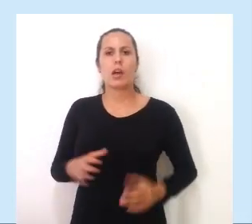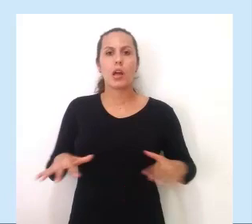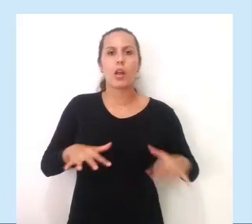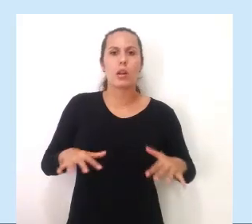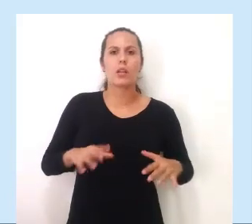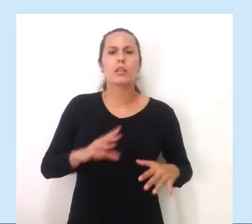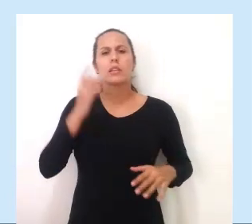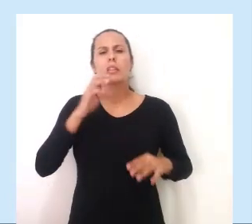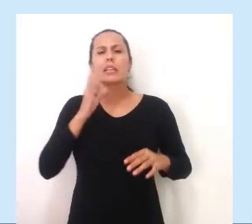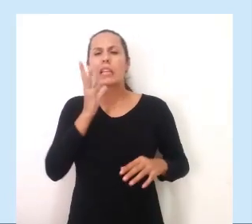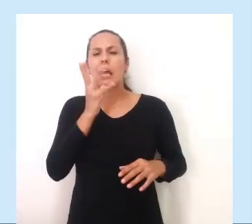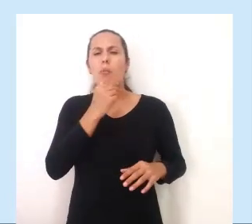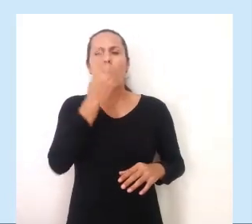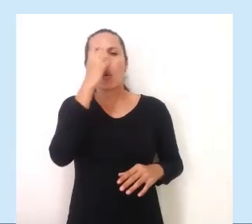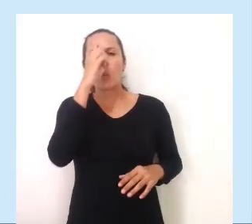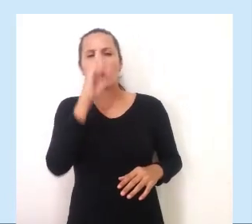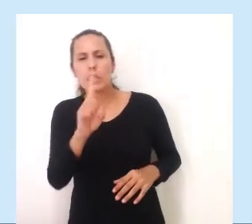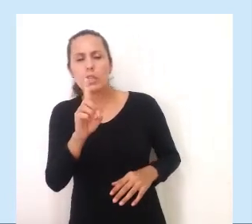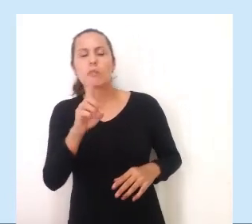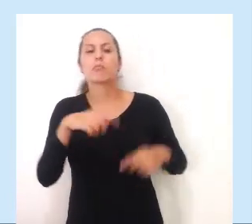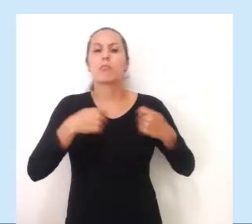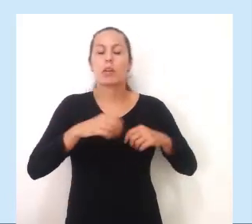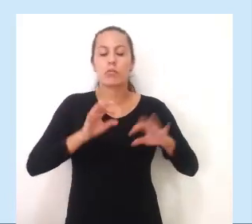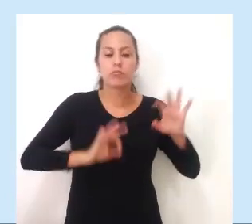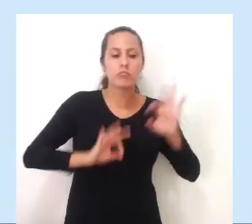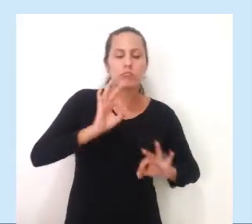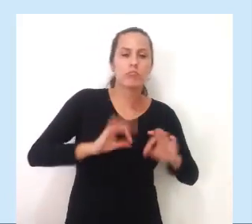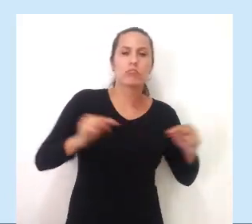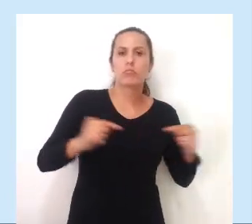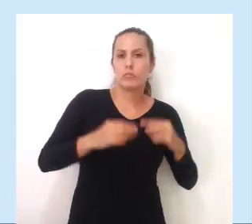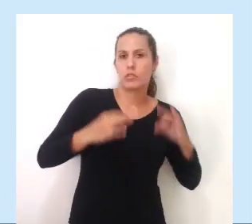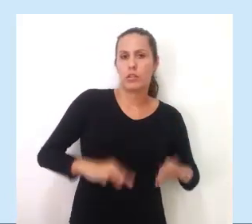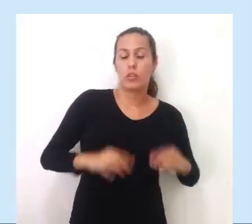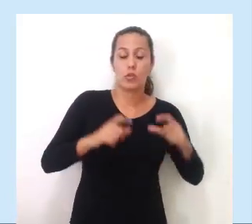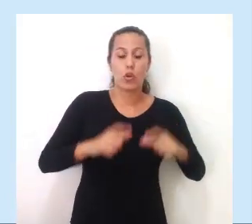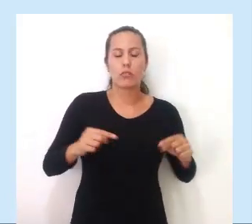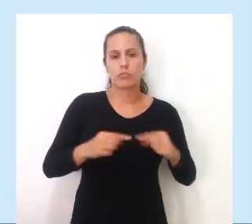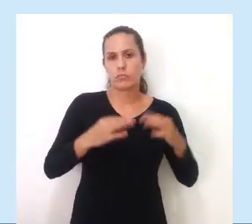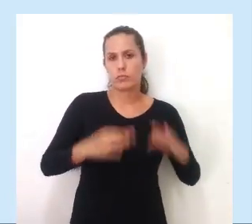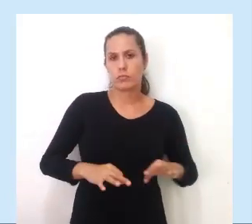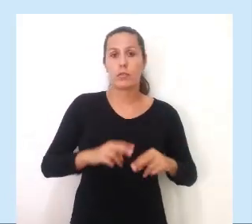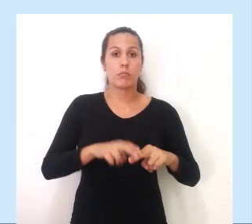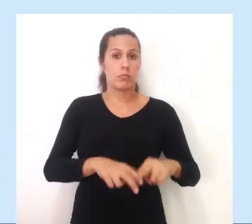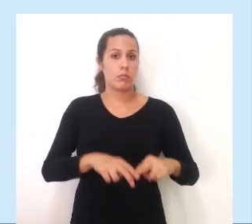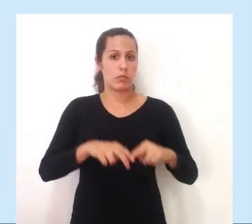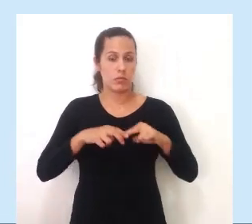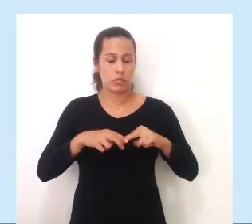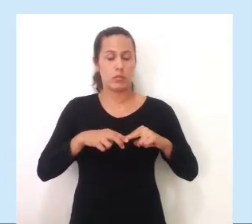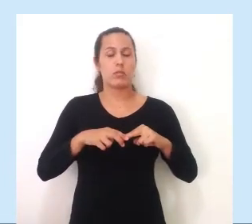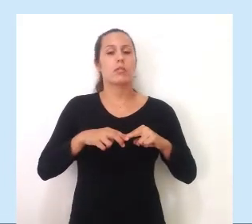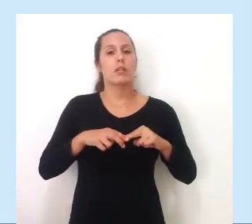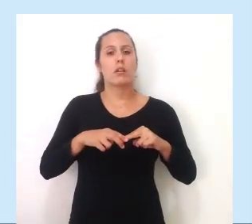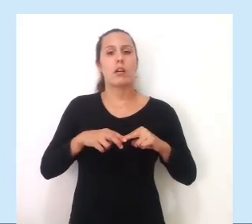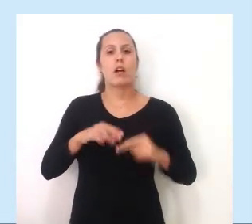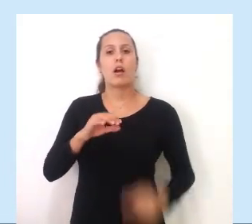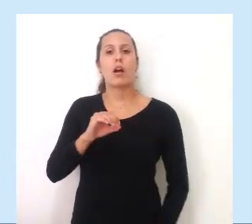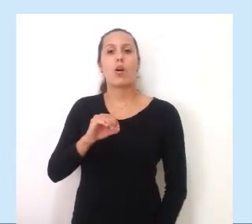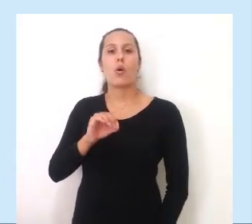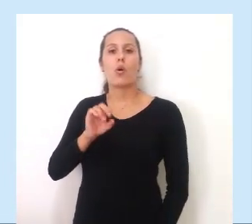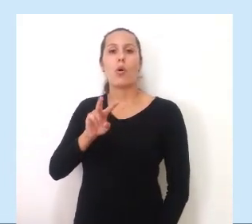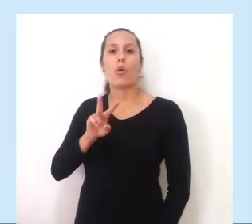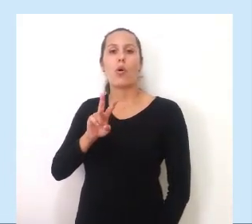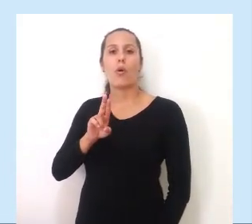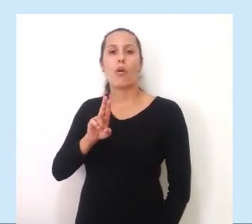fique na posição certa e no momento certo. Por isso que a ovulação